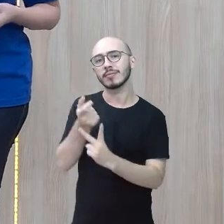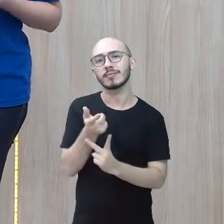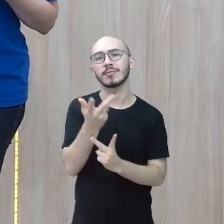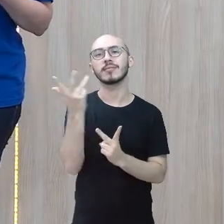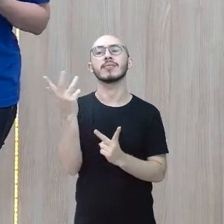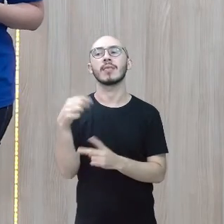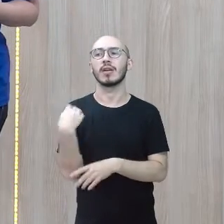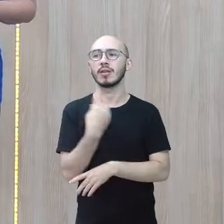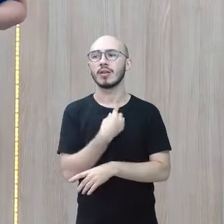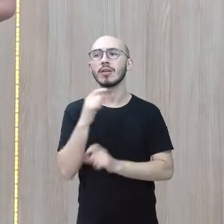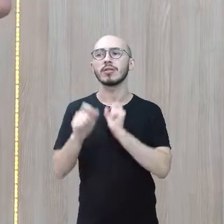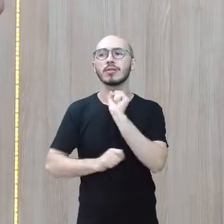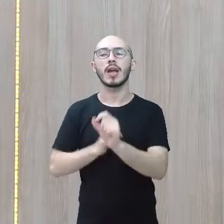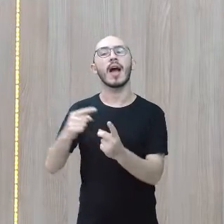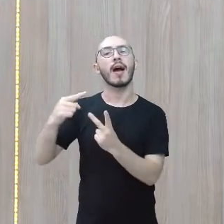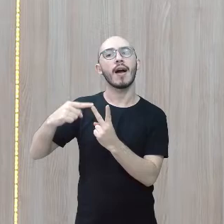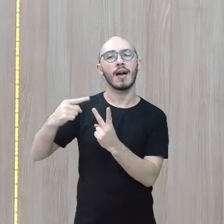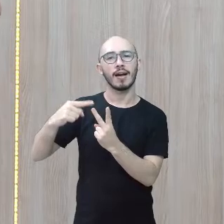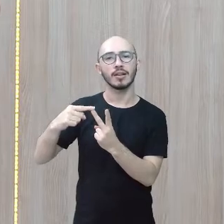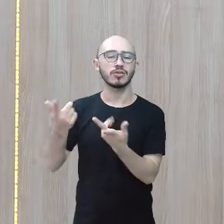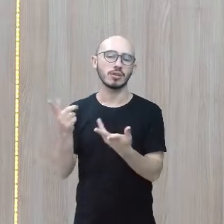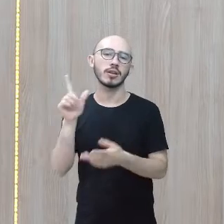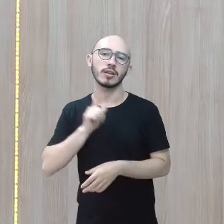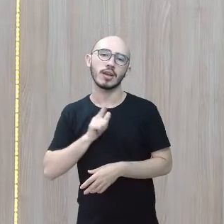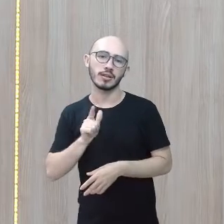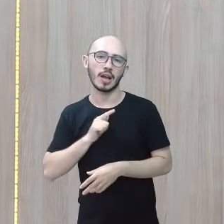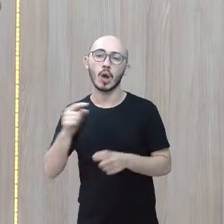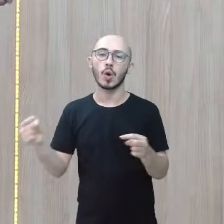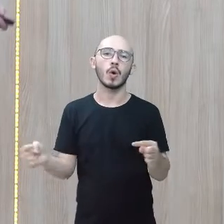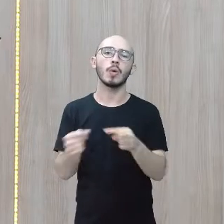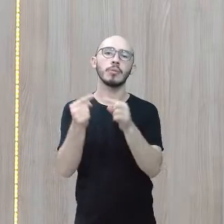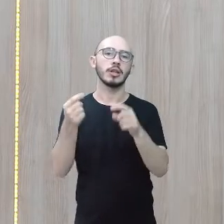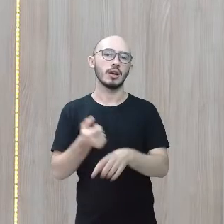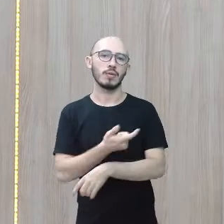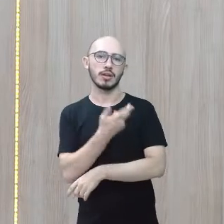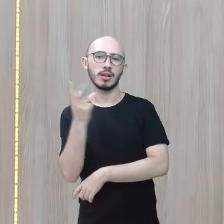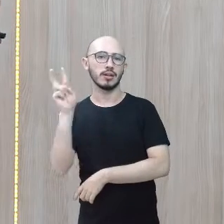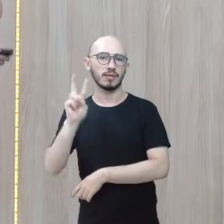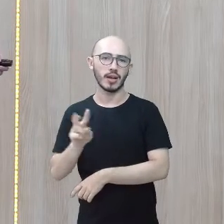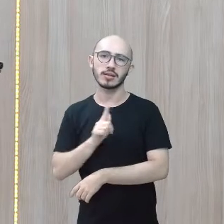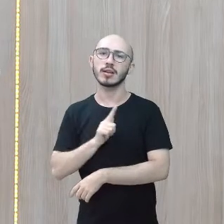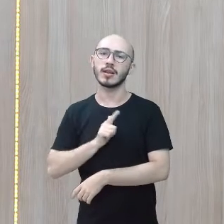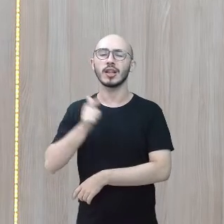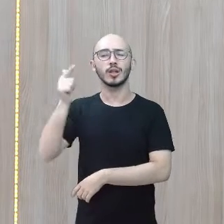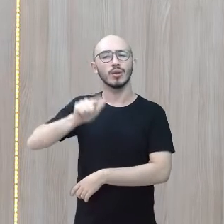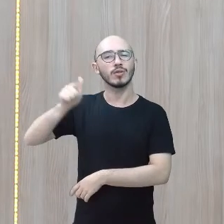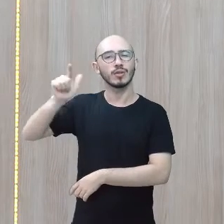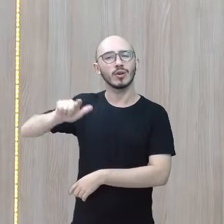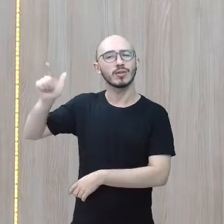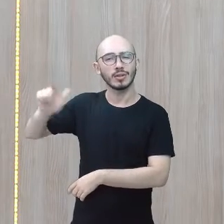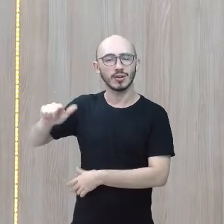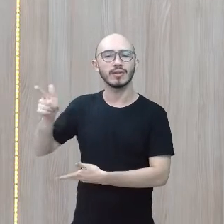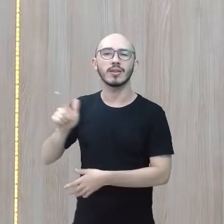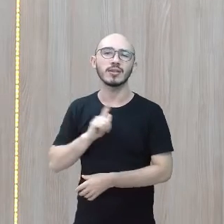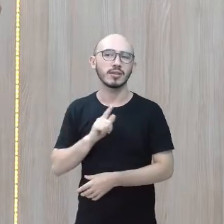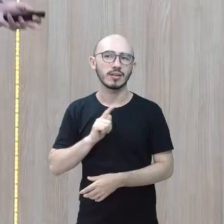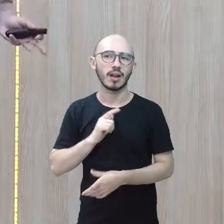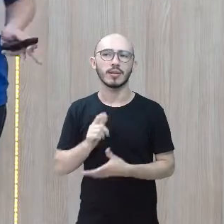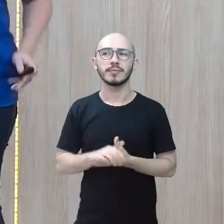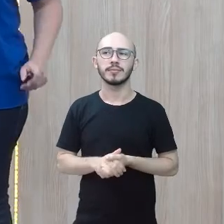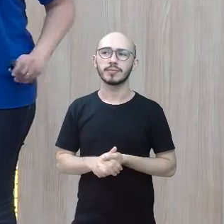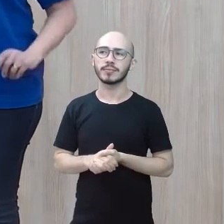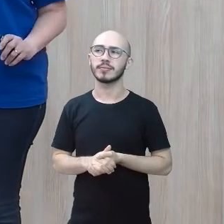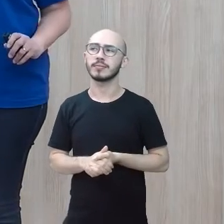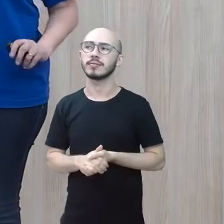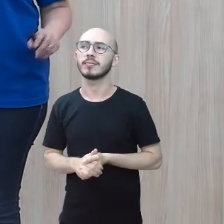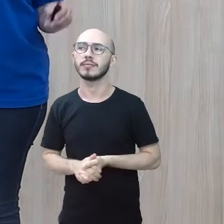extrair a raiz daquele valor de acordo com a quantidade de vezes que houve a repetição daquela multiplicação para achar